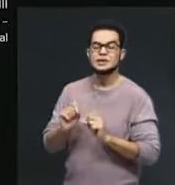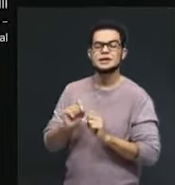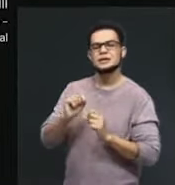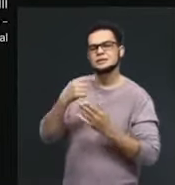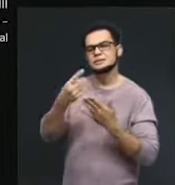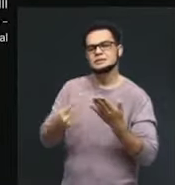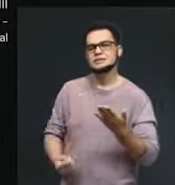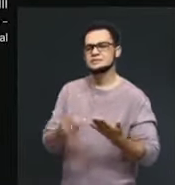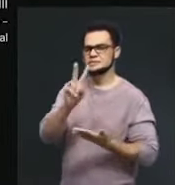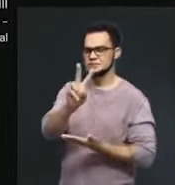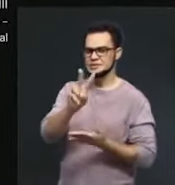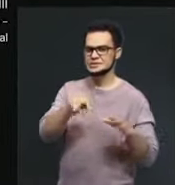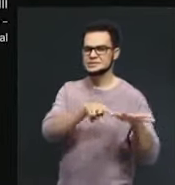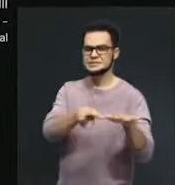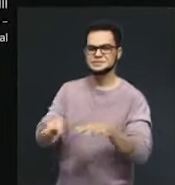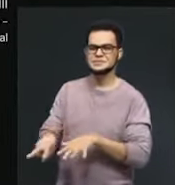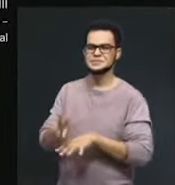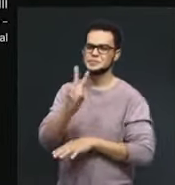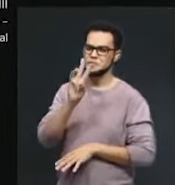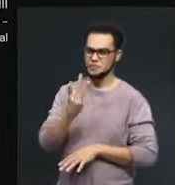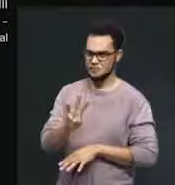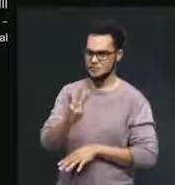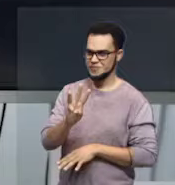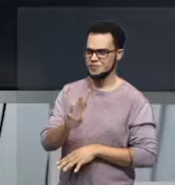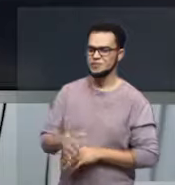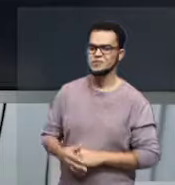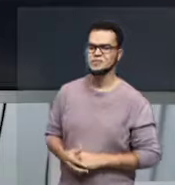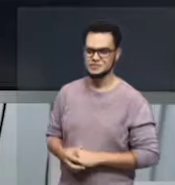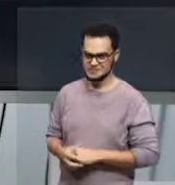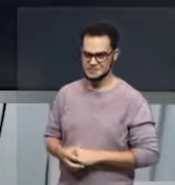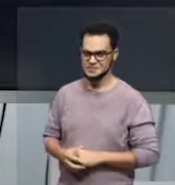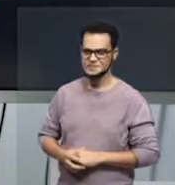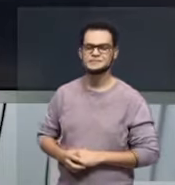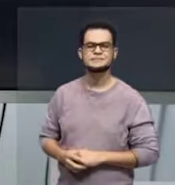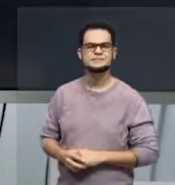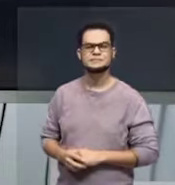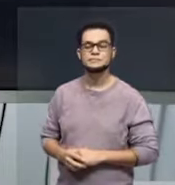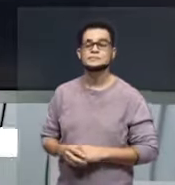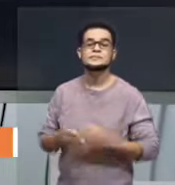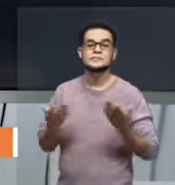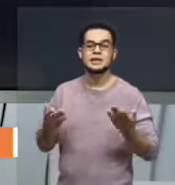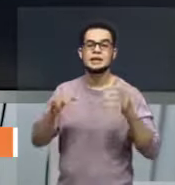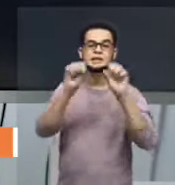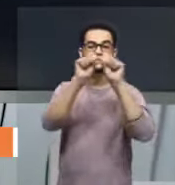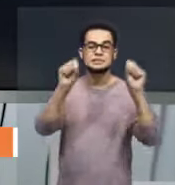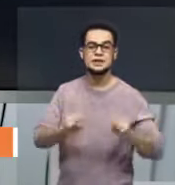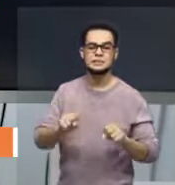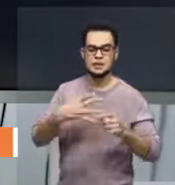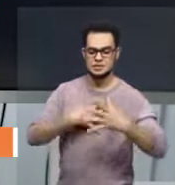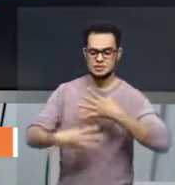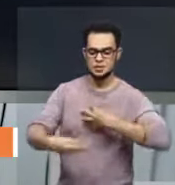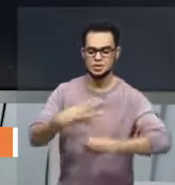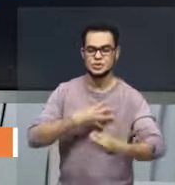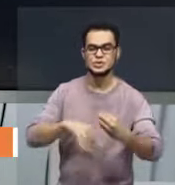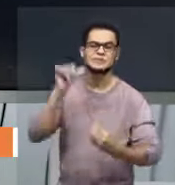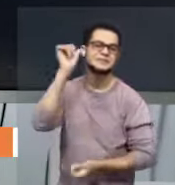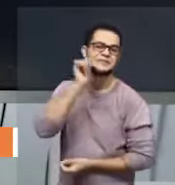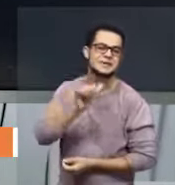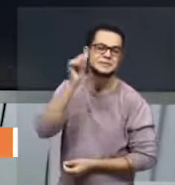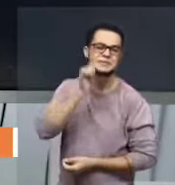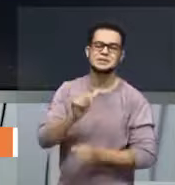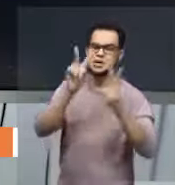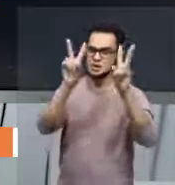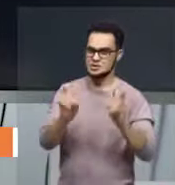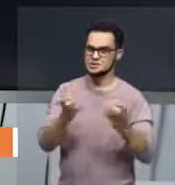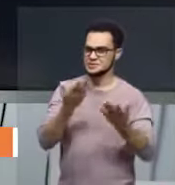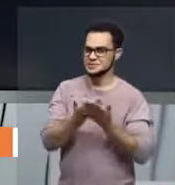2, semana 3, tá ok? E sistema reprodutor feminino é o tema